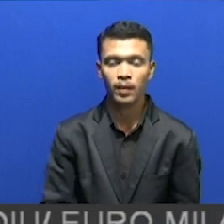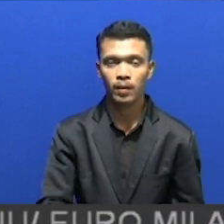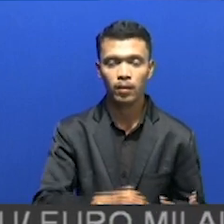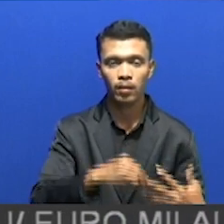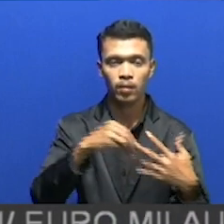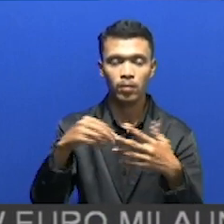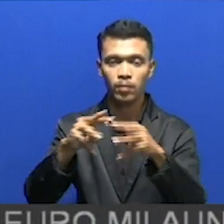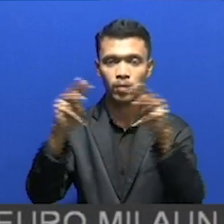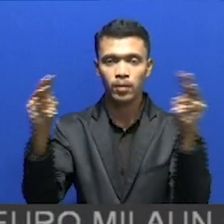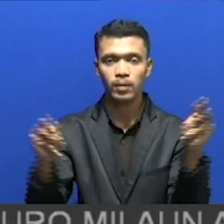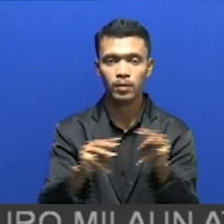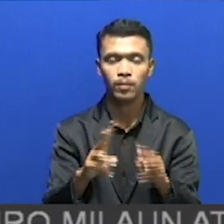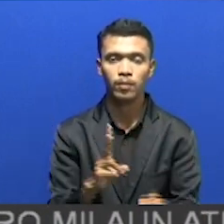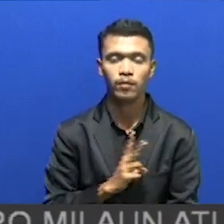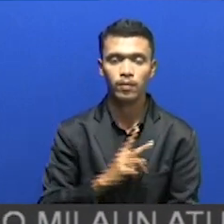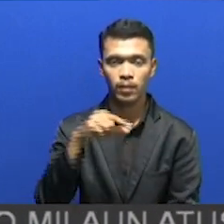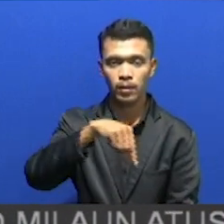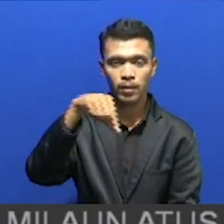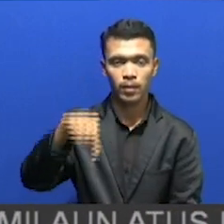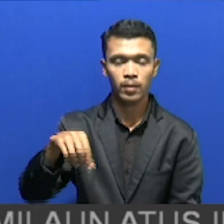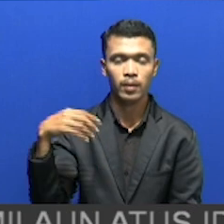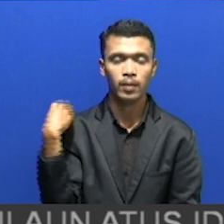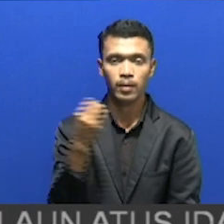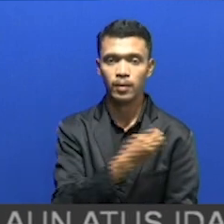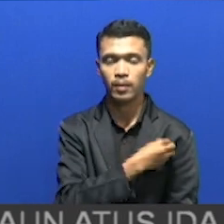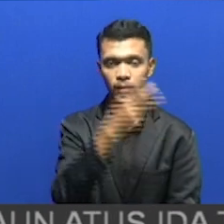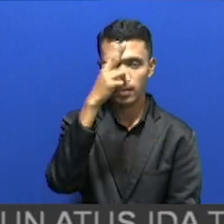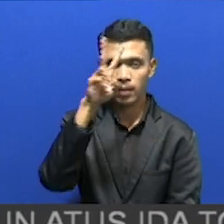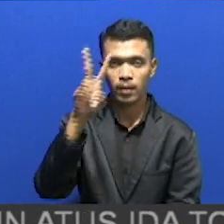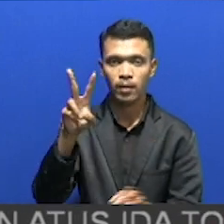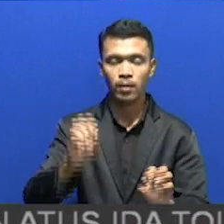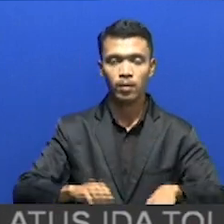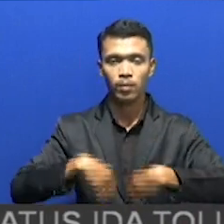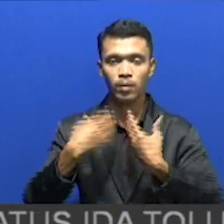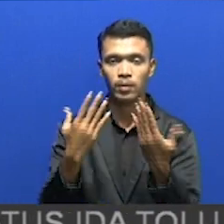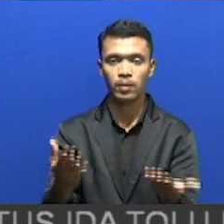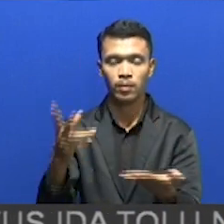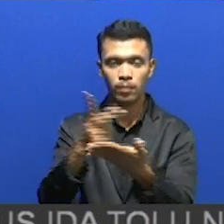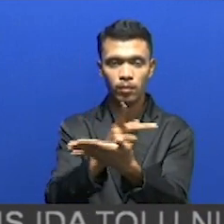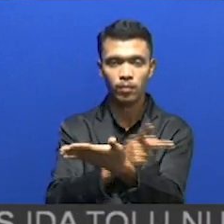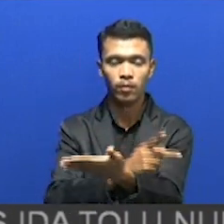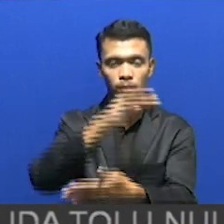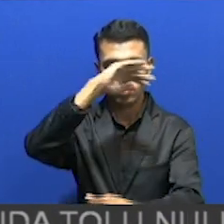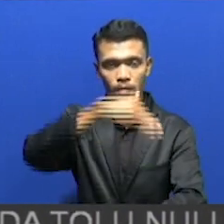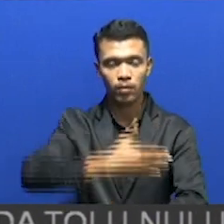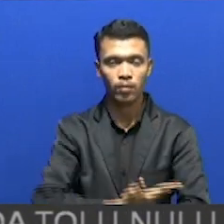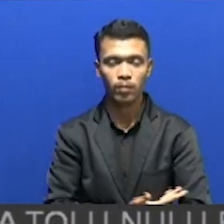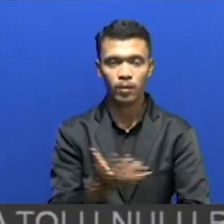Queque ita bele hare oisa para bele promove itania wansira bele hatene